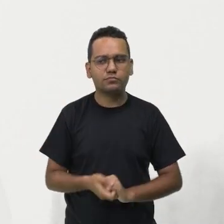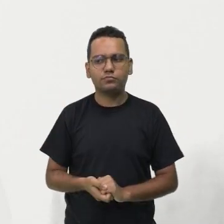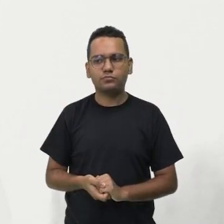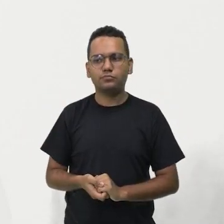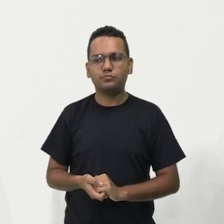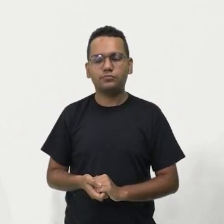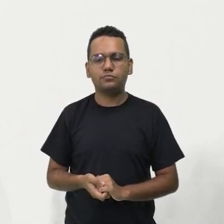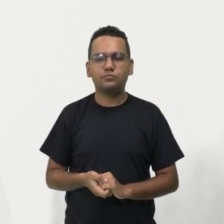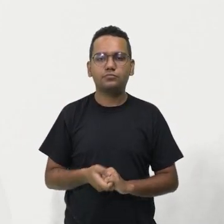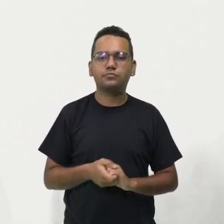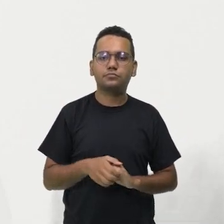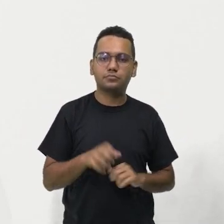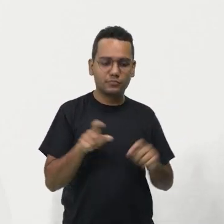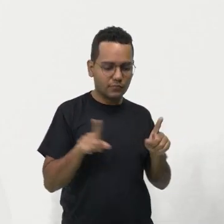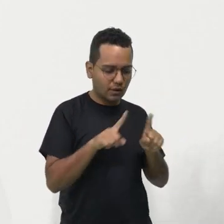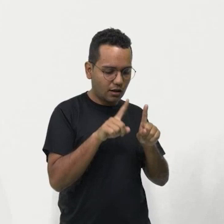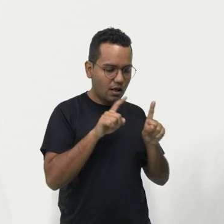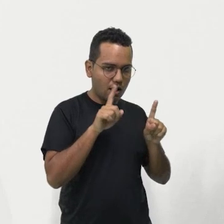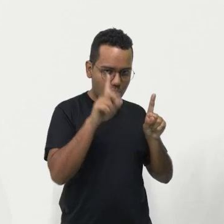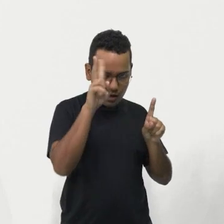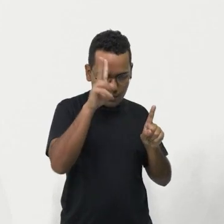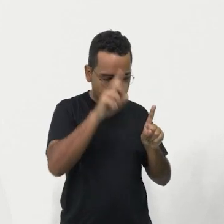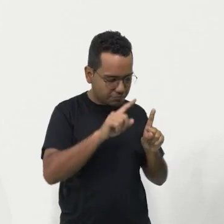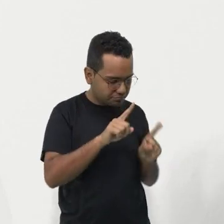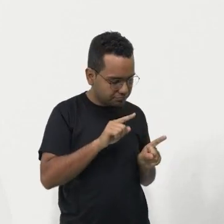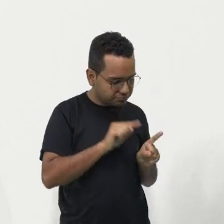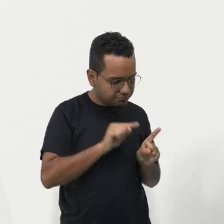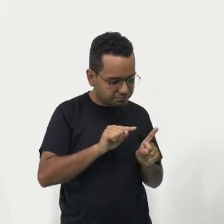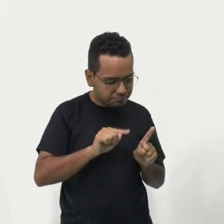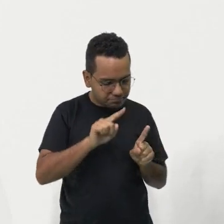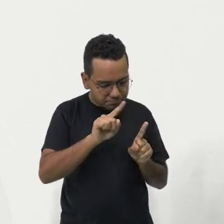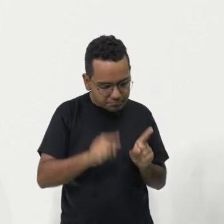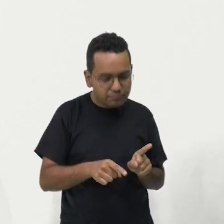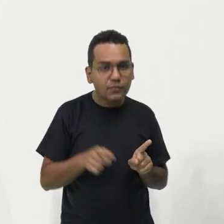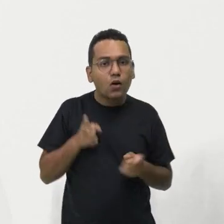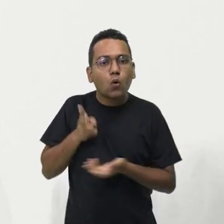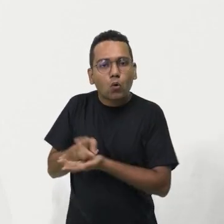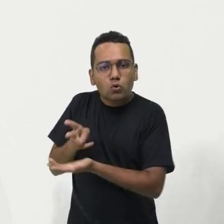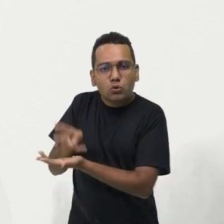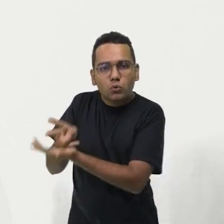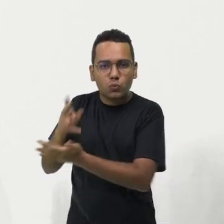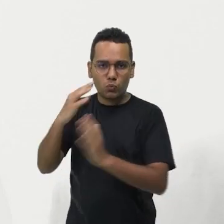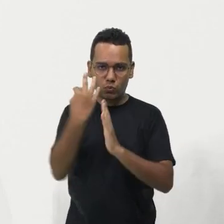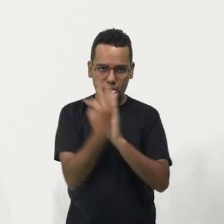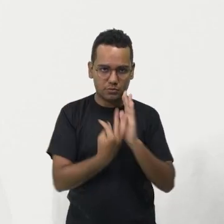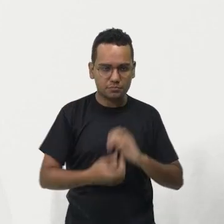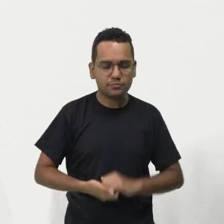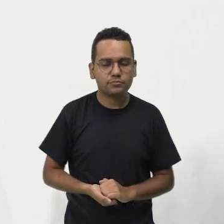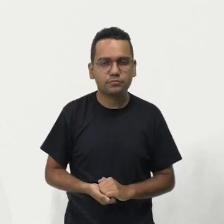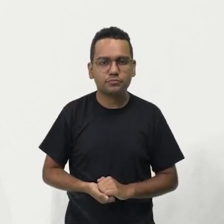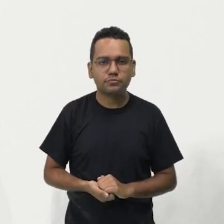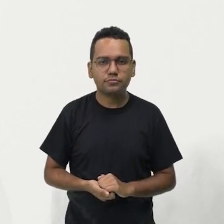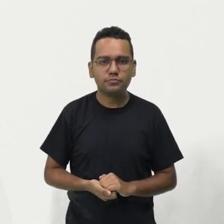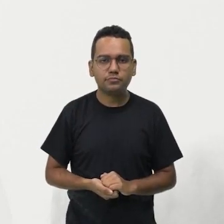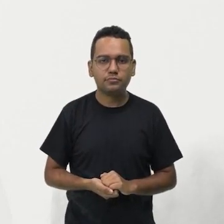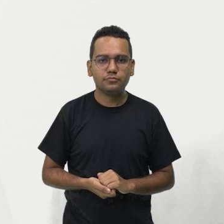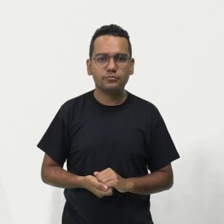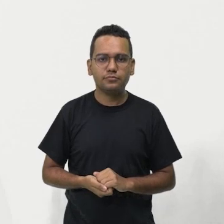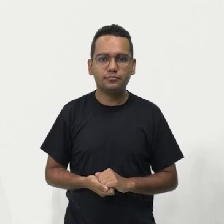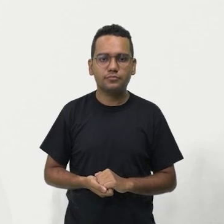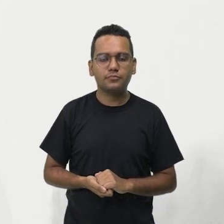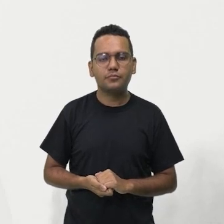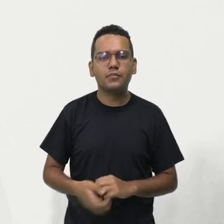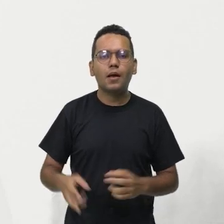indica para a gente que há uma continuação desse texto. Vamos ler até aqui. Observe que o nosso texto,